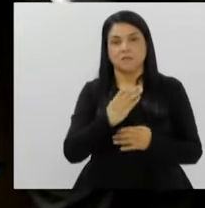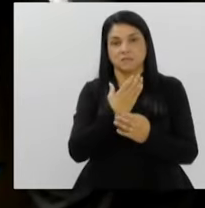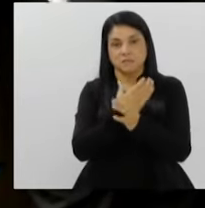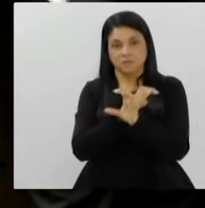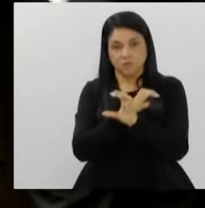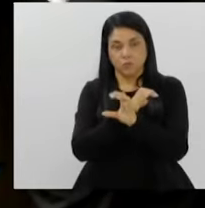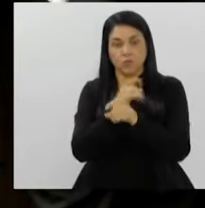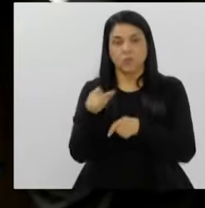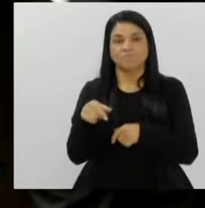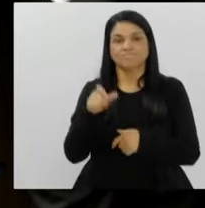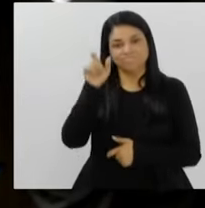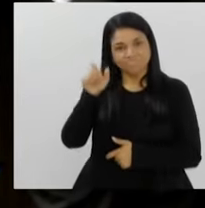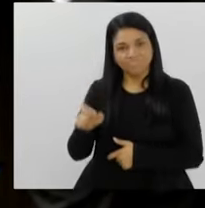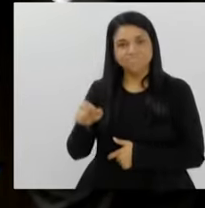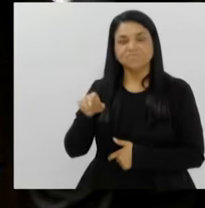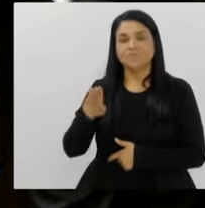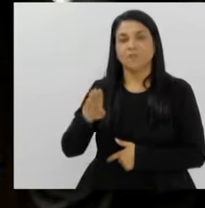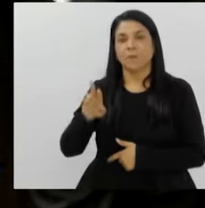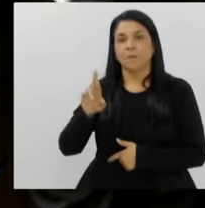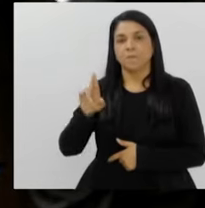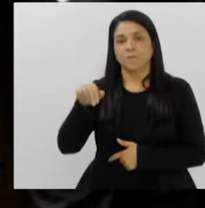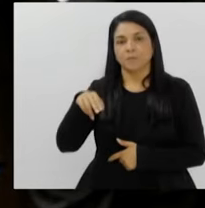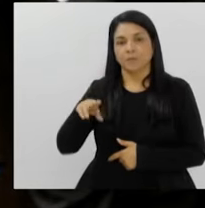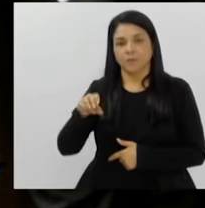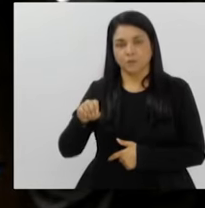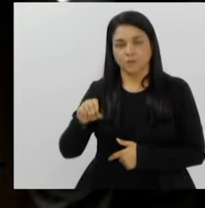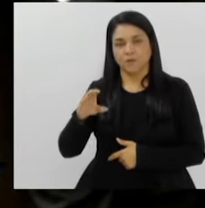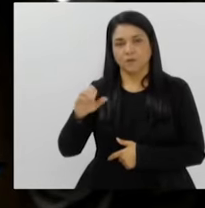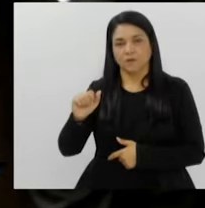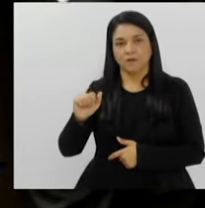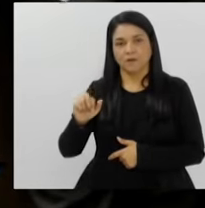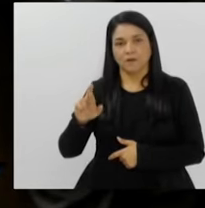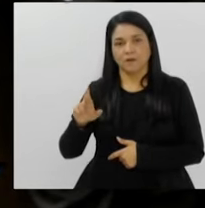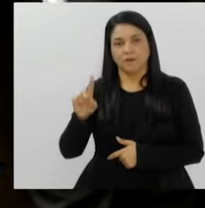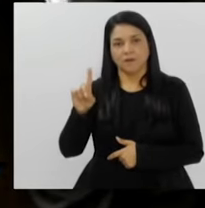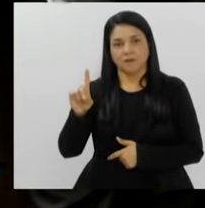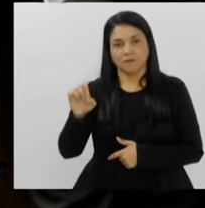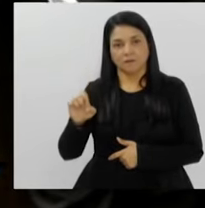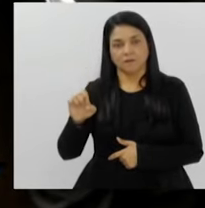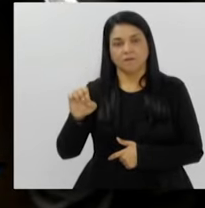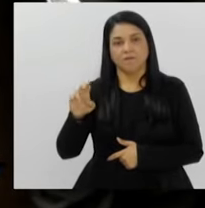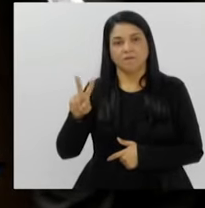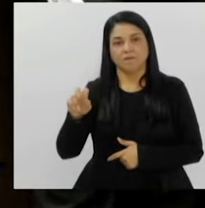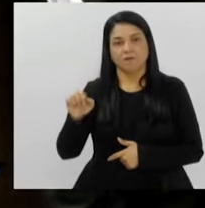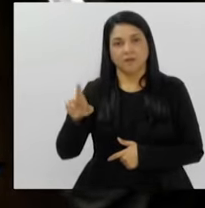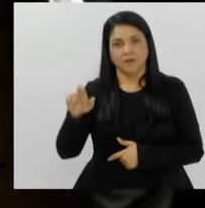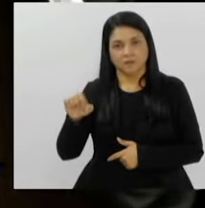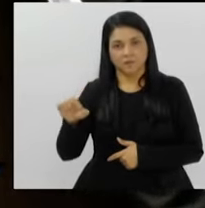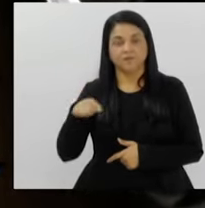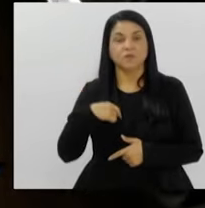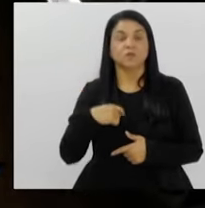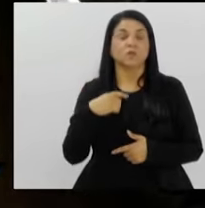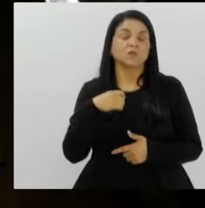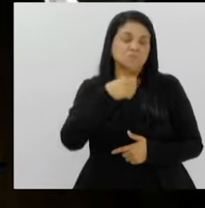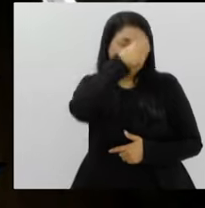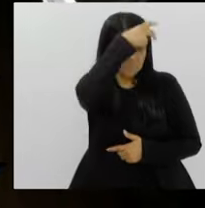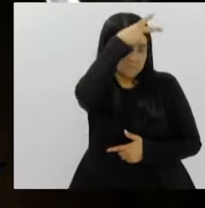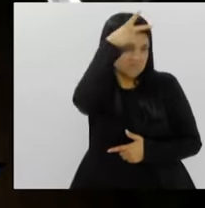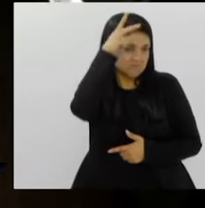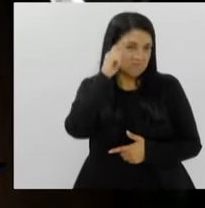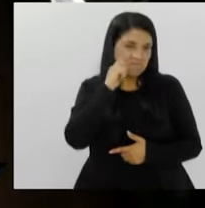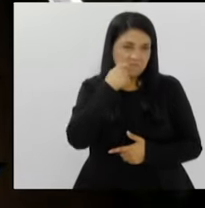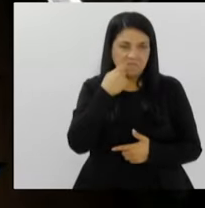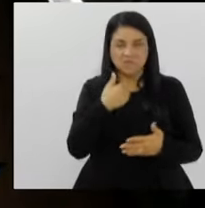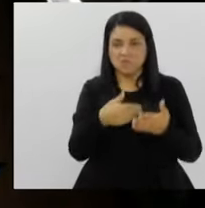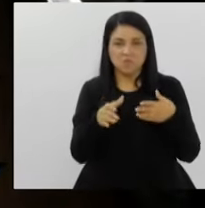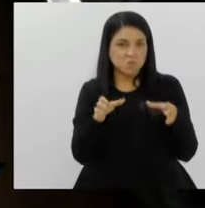esse incompetente Breno Carnevale. E aqui essa casa pode qualificar como queira, o prefeito Eduardo Paes e os menudos dele. Mas a